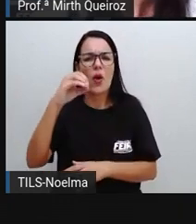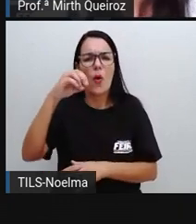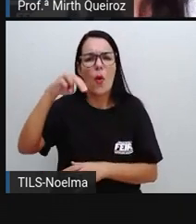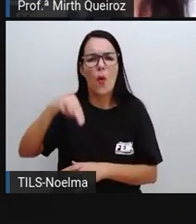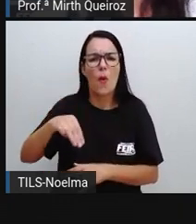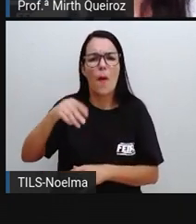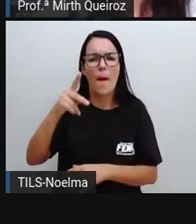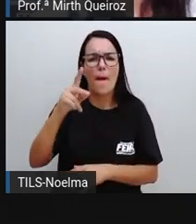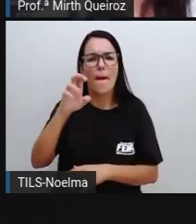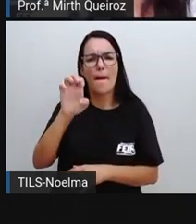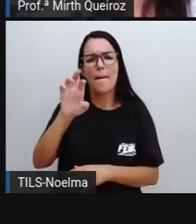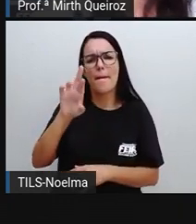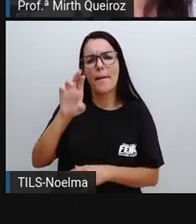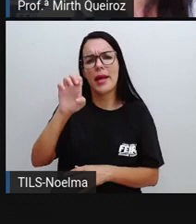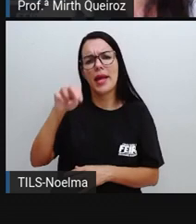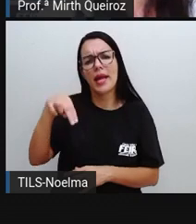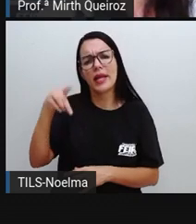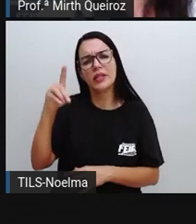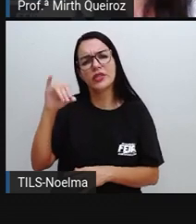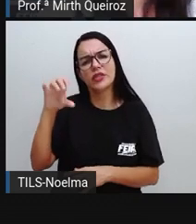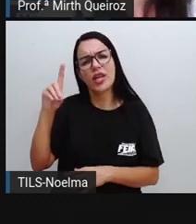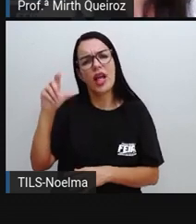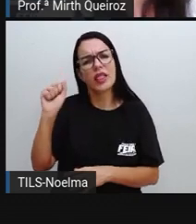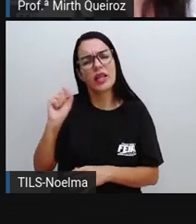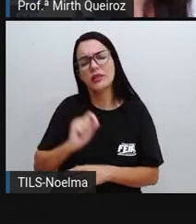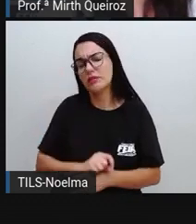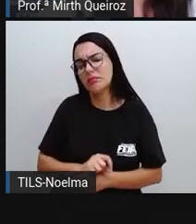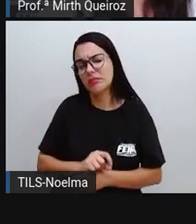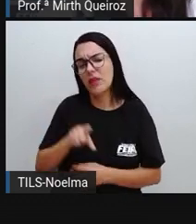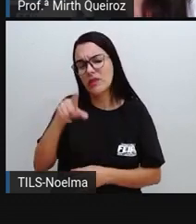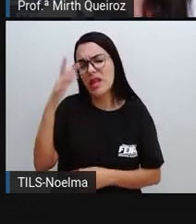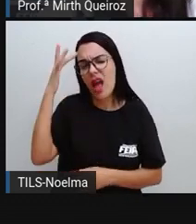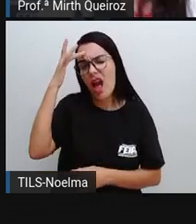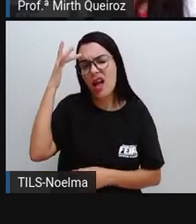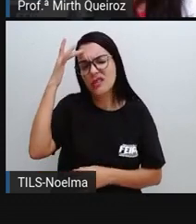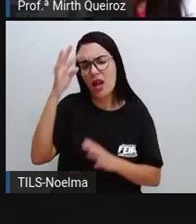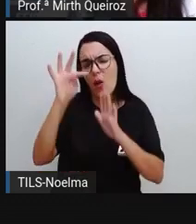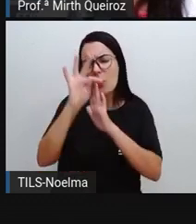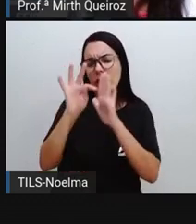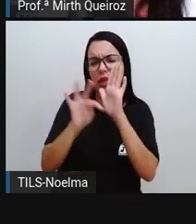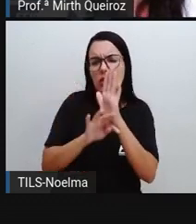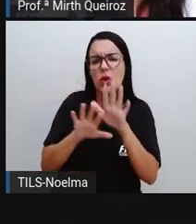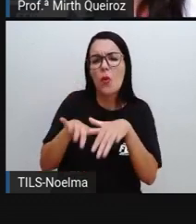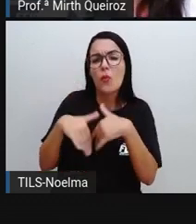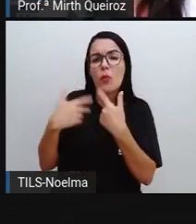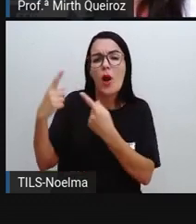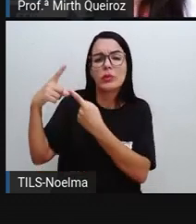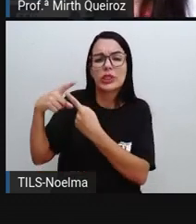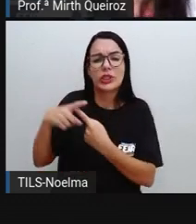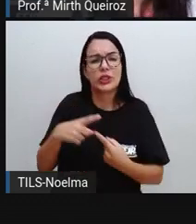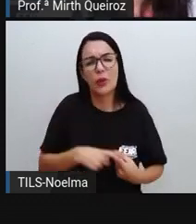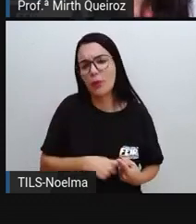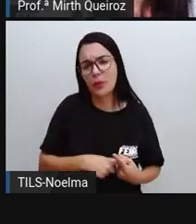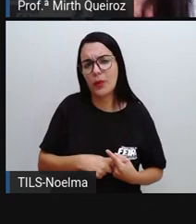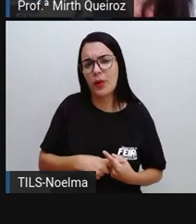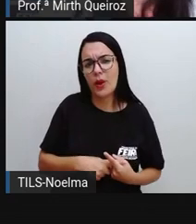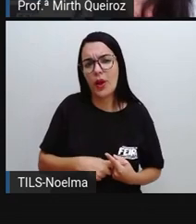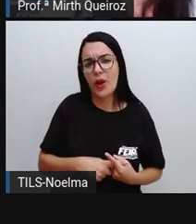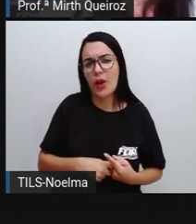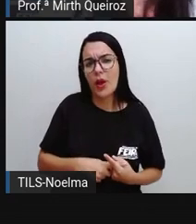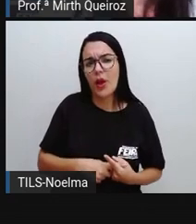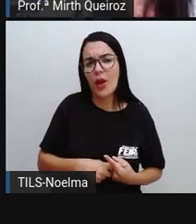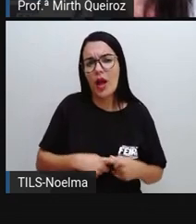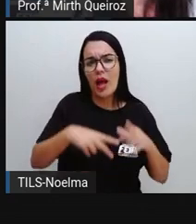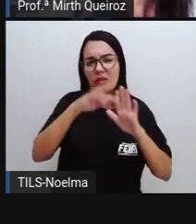Que tipo de texto vocês acham que será? Será um texto narrativo? Um texto descritivo? Ou